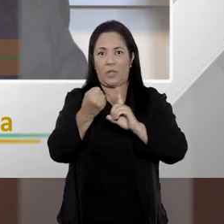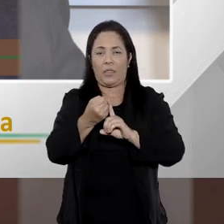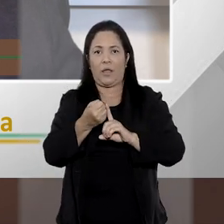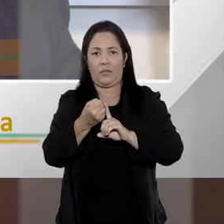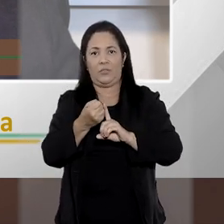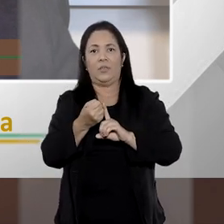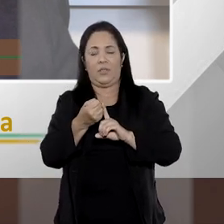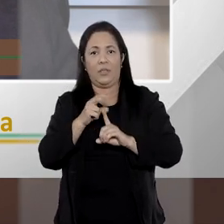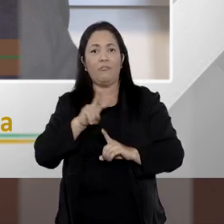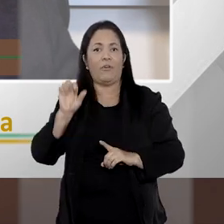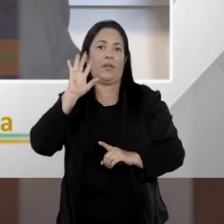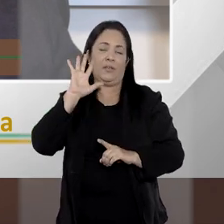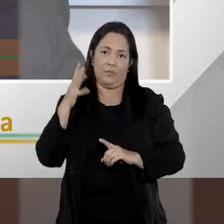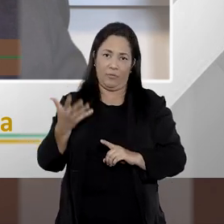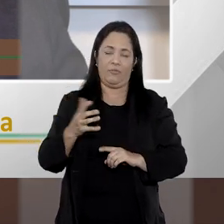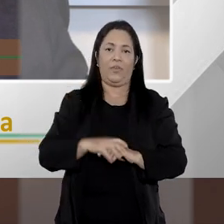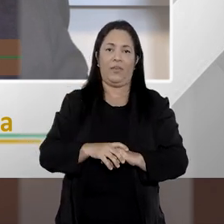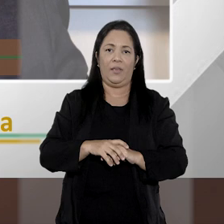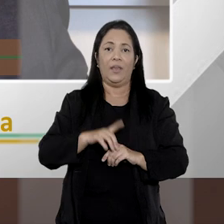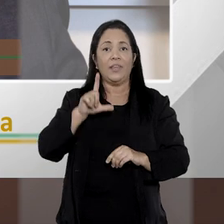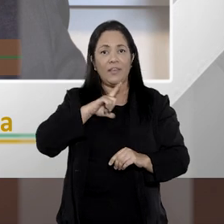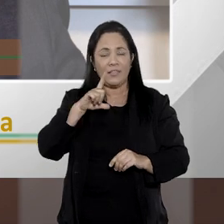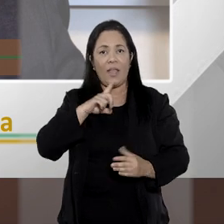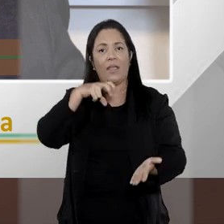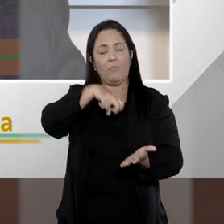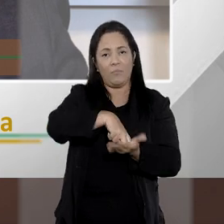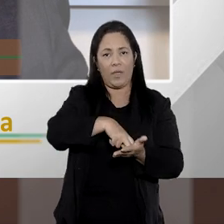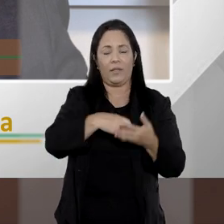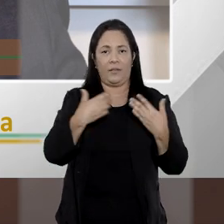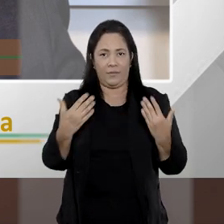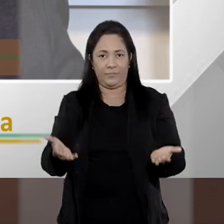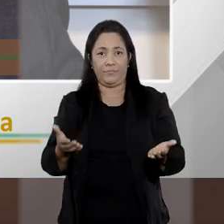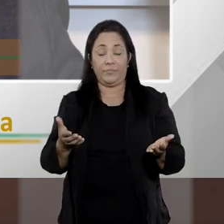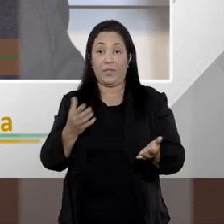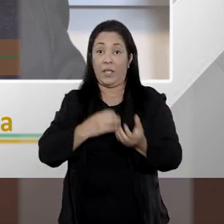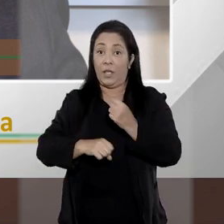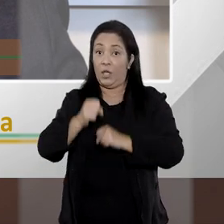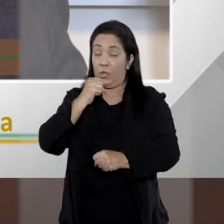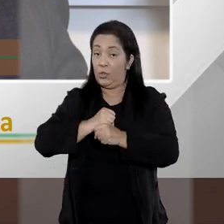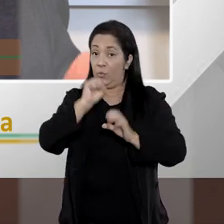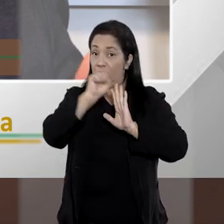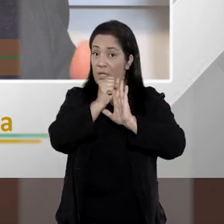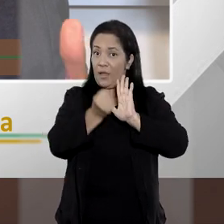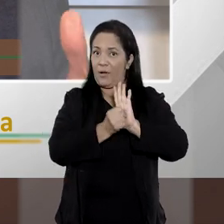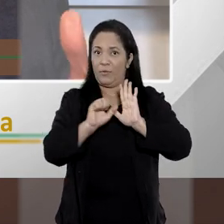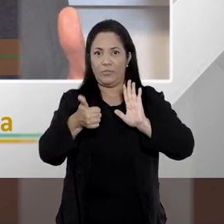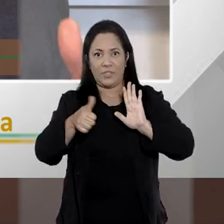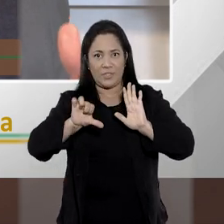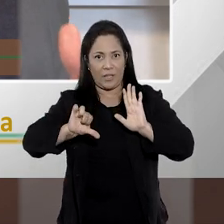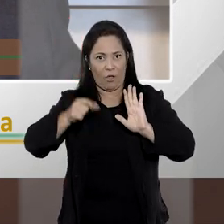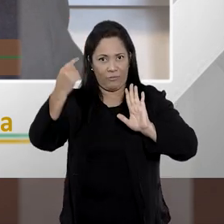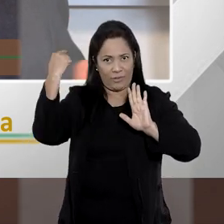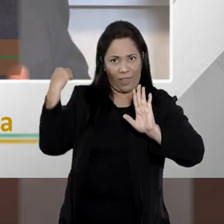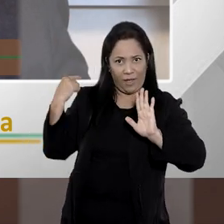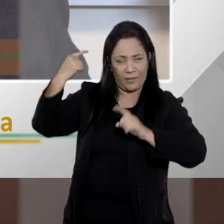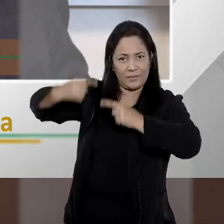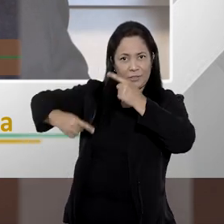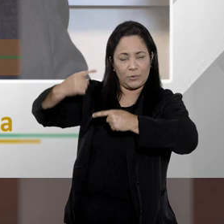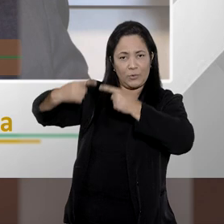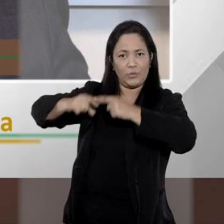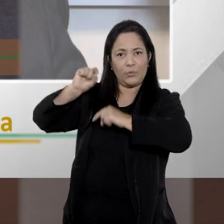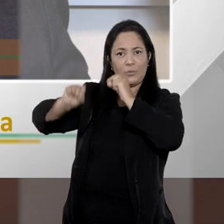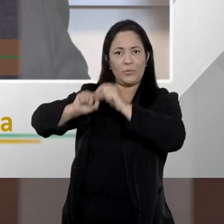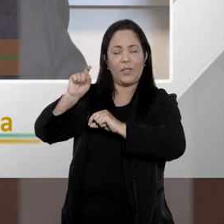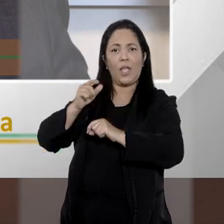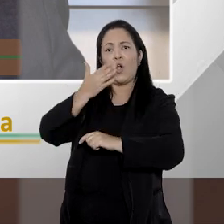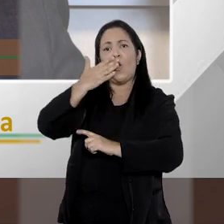privada para a adoção de penas corporais, para até mais recentemente, no início do século XIX, se substituir as penas